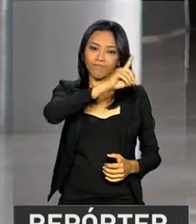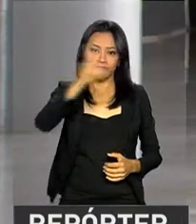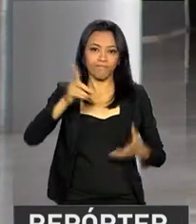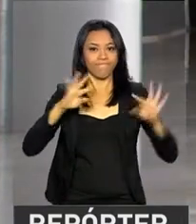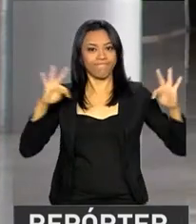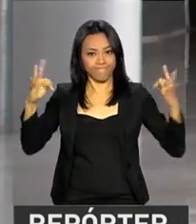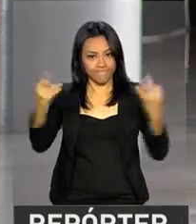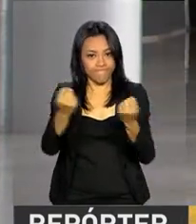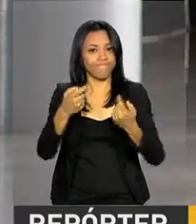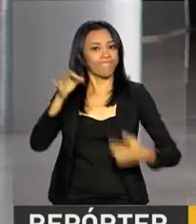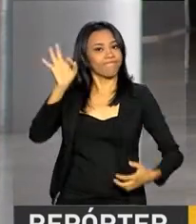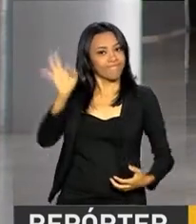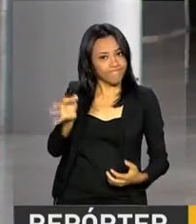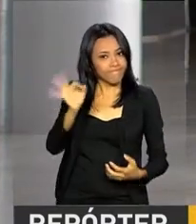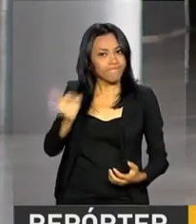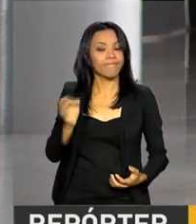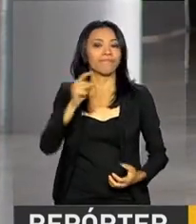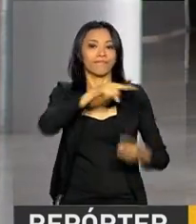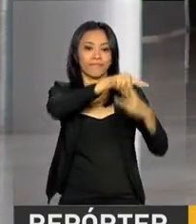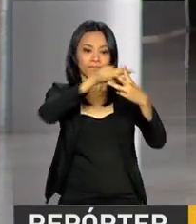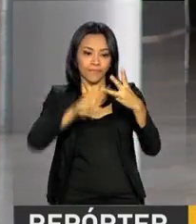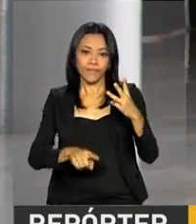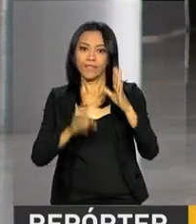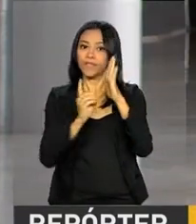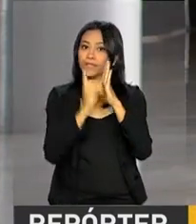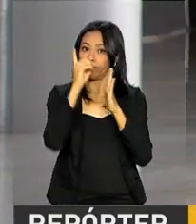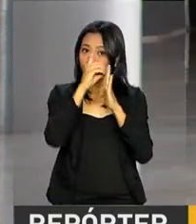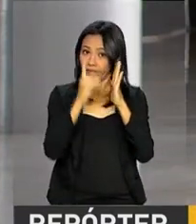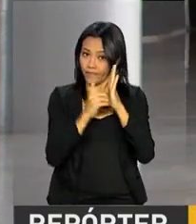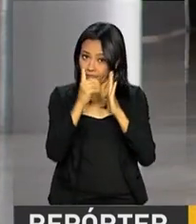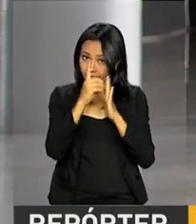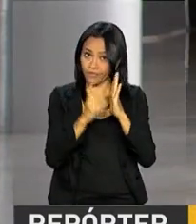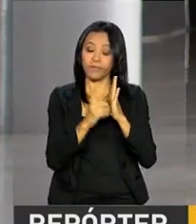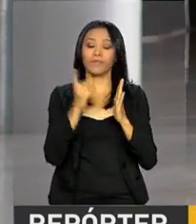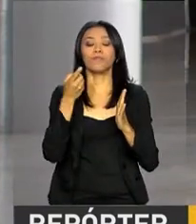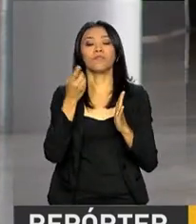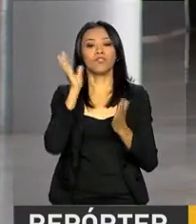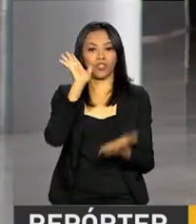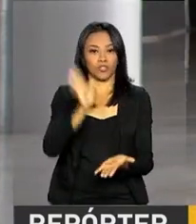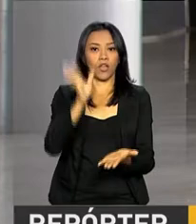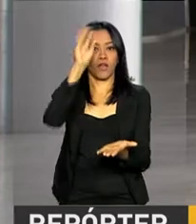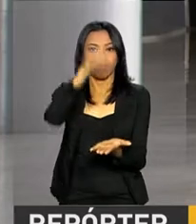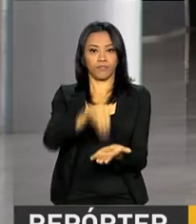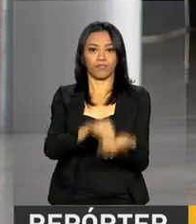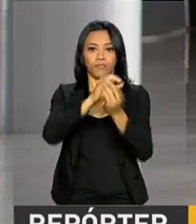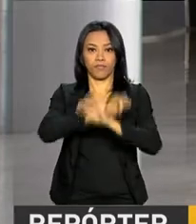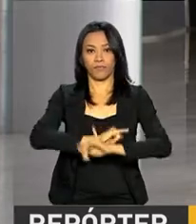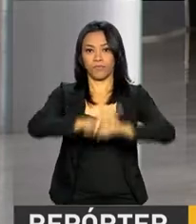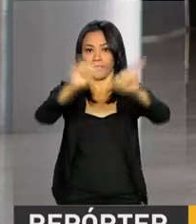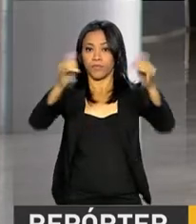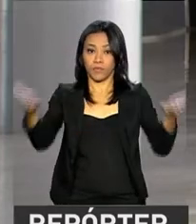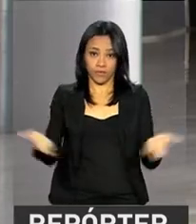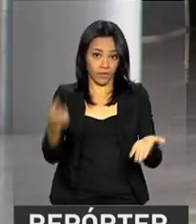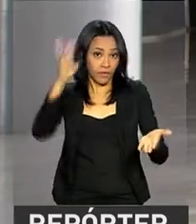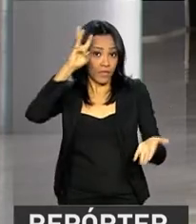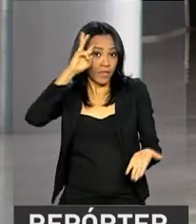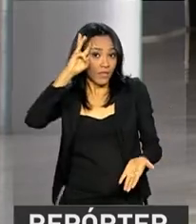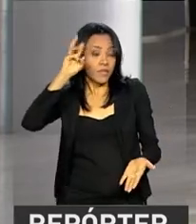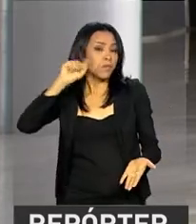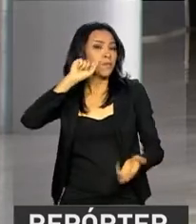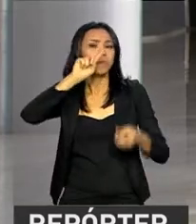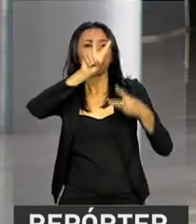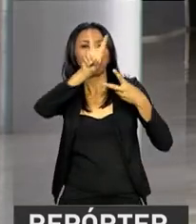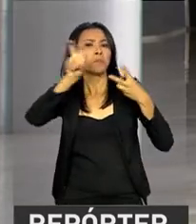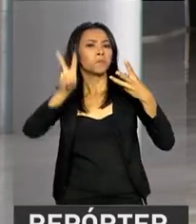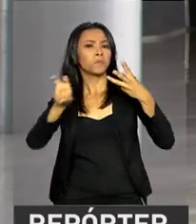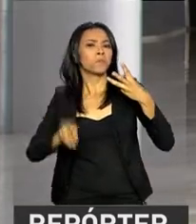todos. É isso mesmo, Thaisa. São três decretos publicados no Diário Oficial desta terça-feira e que se referem